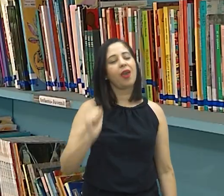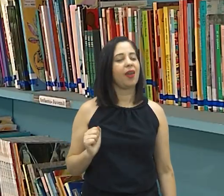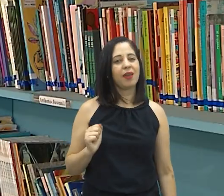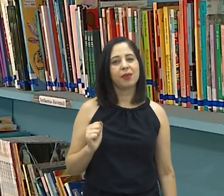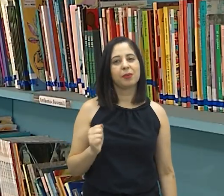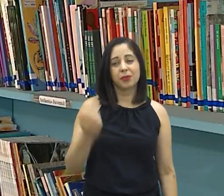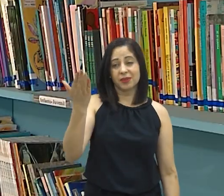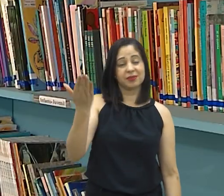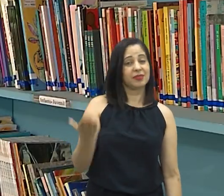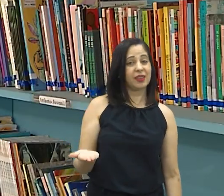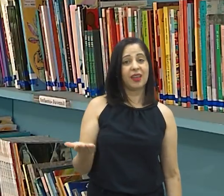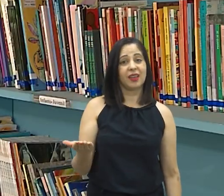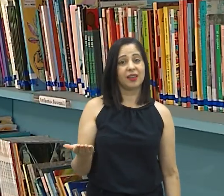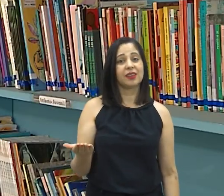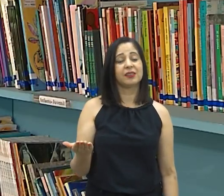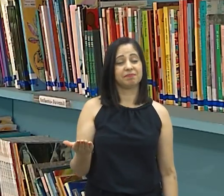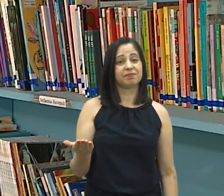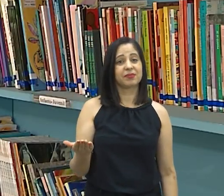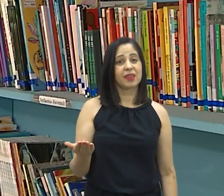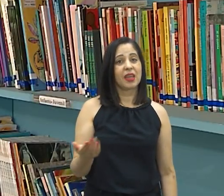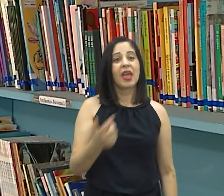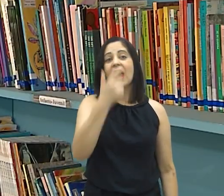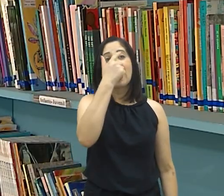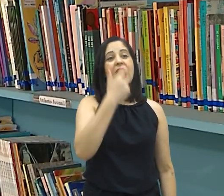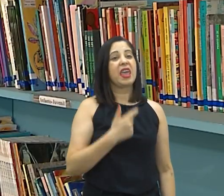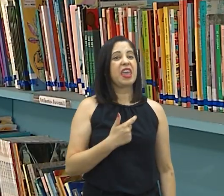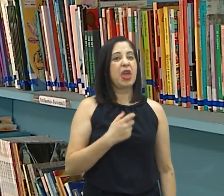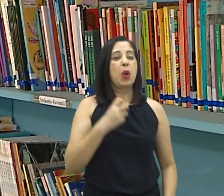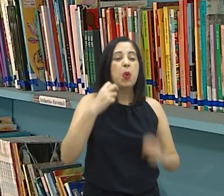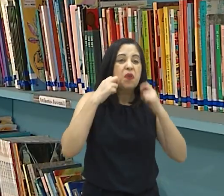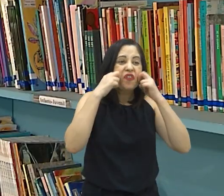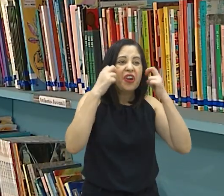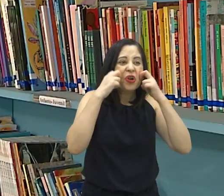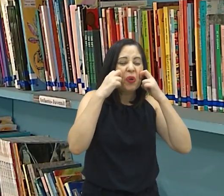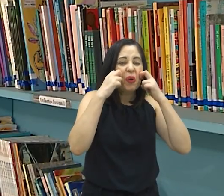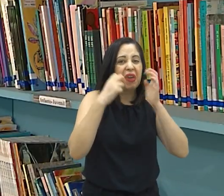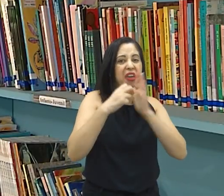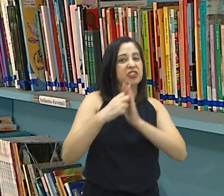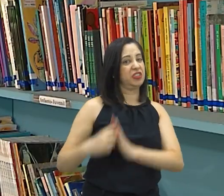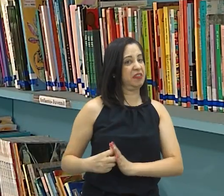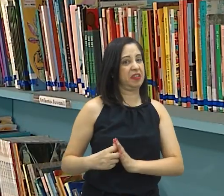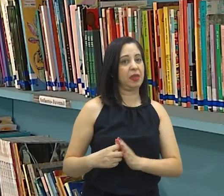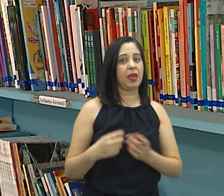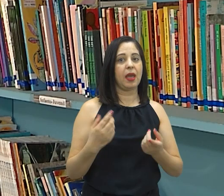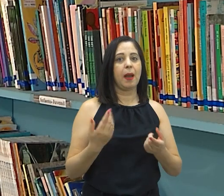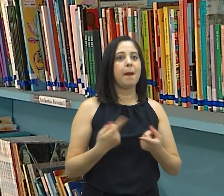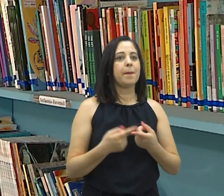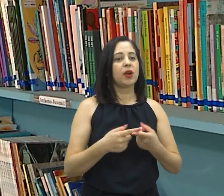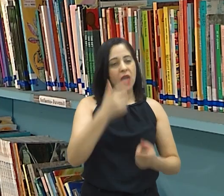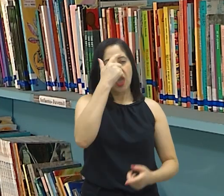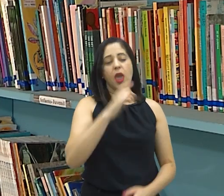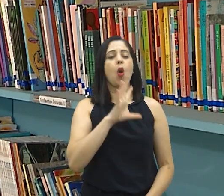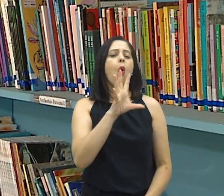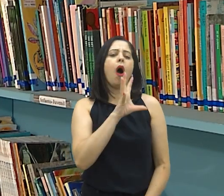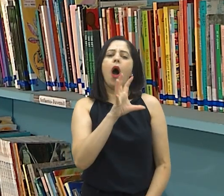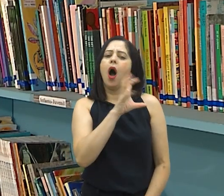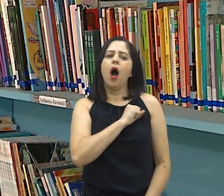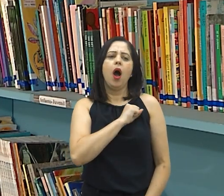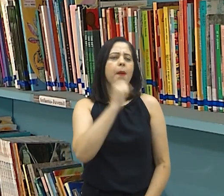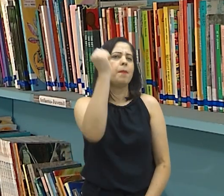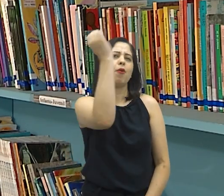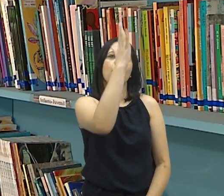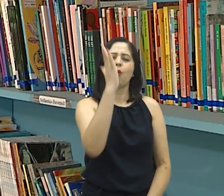o hino, né? Aprendi música, mas também perdi essa timidez, né? E aprendi a valorizar, né, meu país, tudo isso. Então, é muito